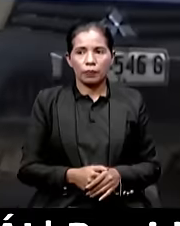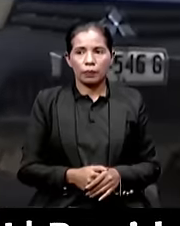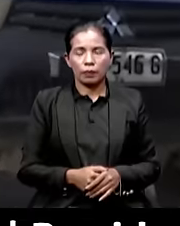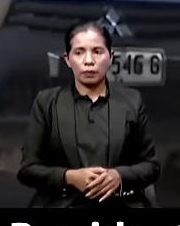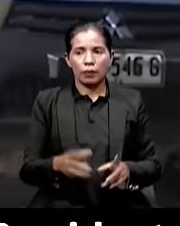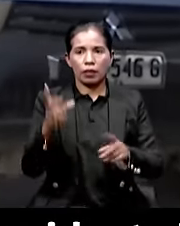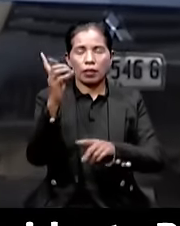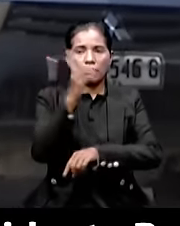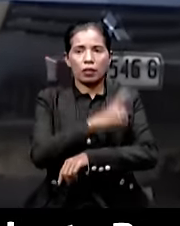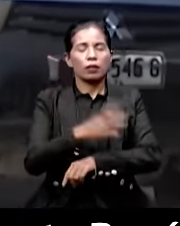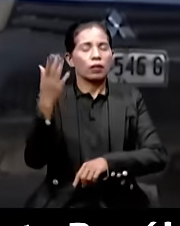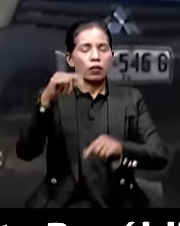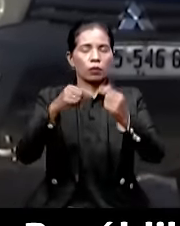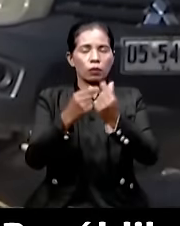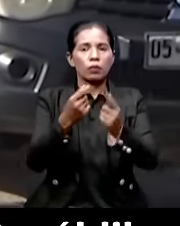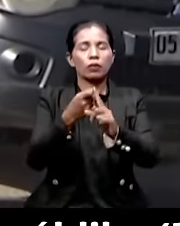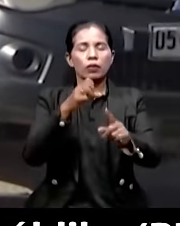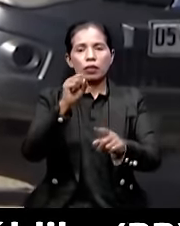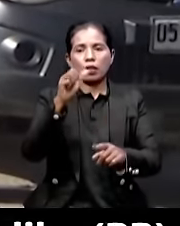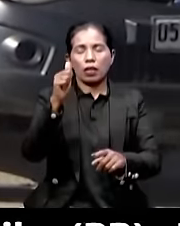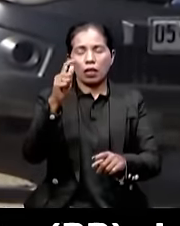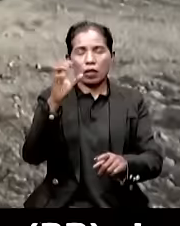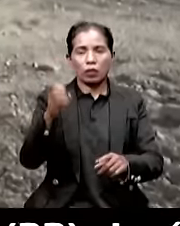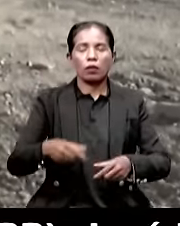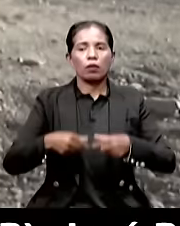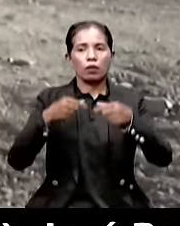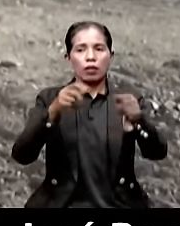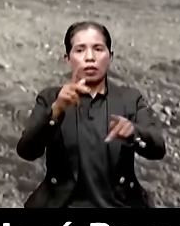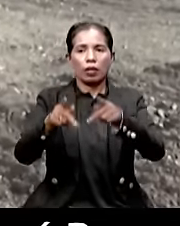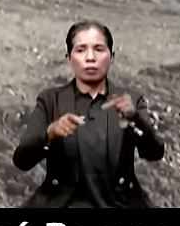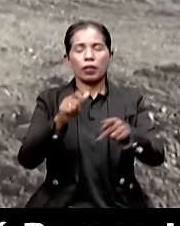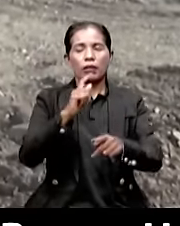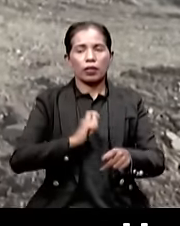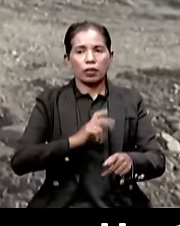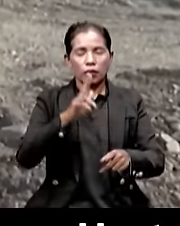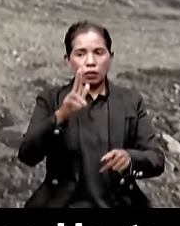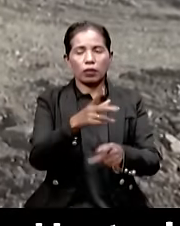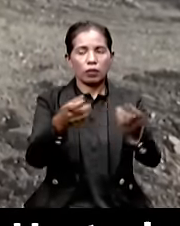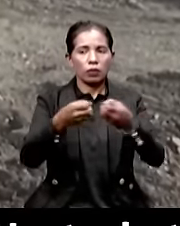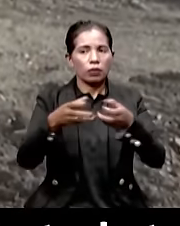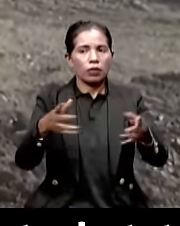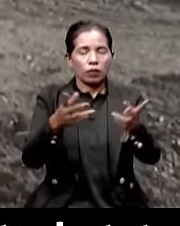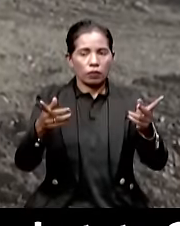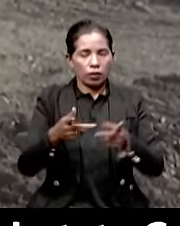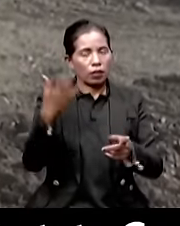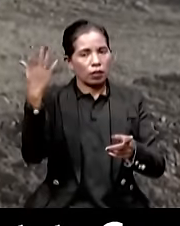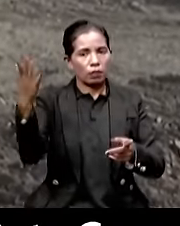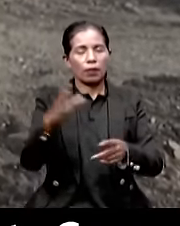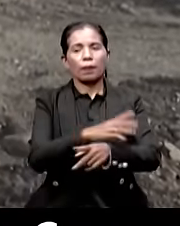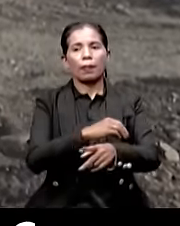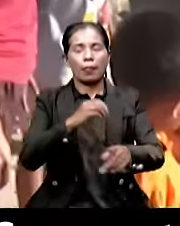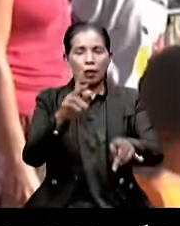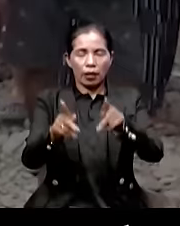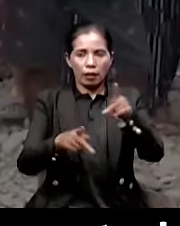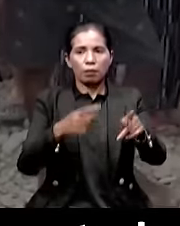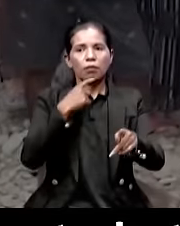E a lorong hira kliuba ekipa usiato fo aviso ba comunidade eis pameran tas tolo ato amamo fatin refere durante lorong tolo. Mas que nune